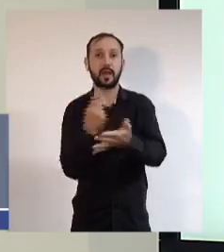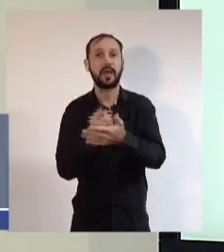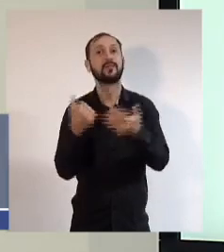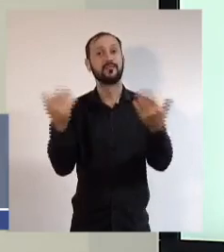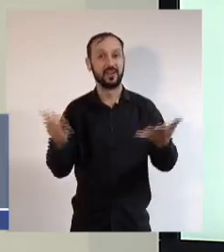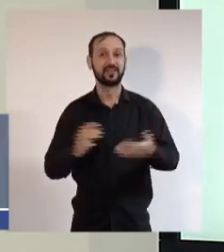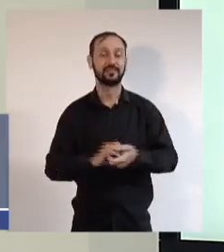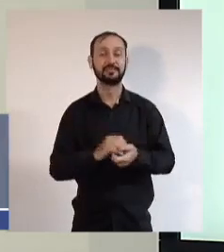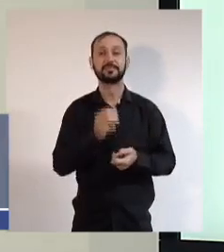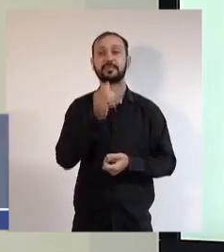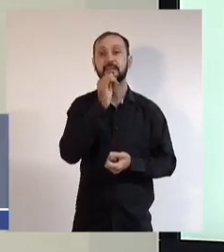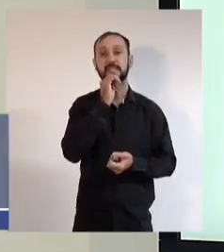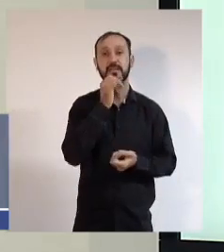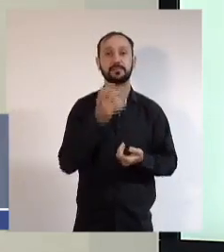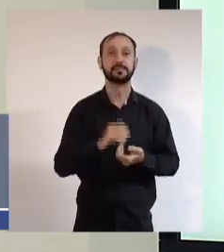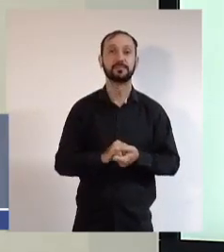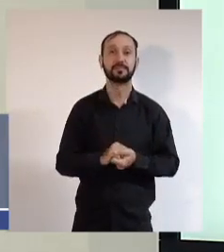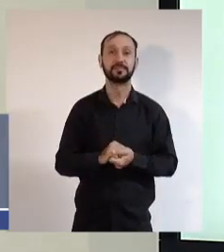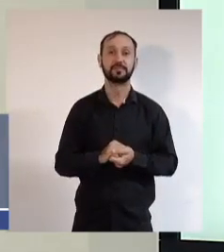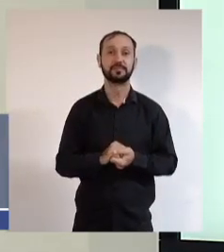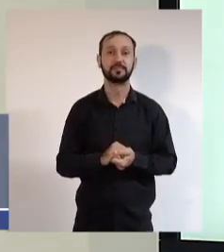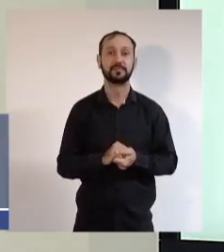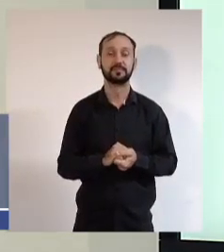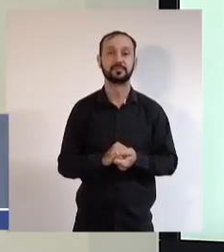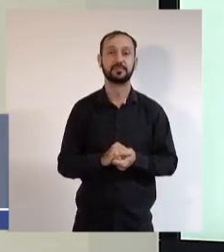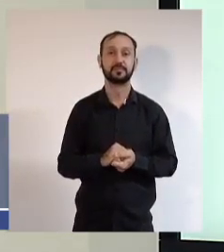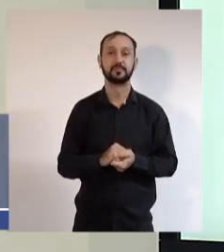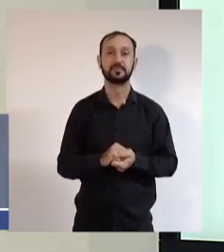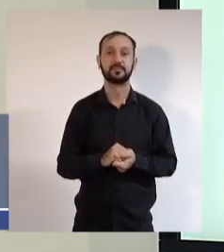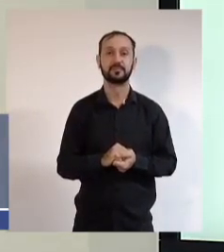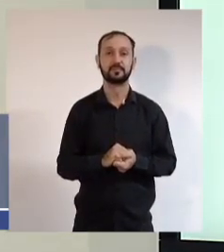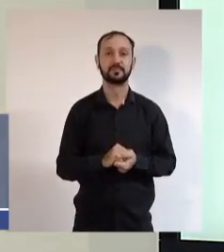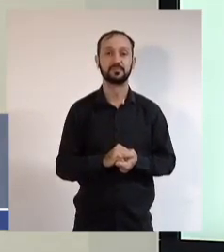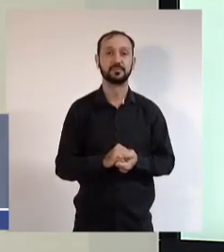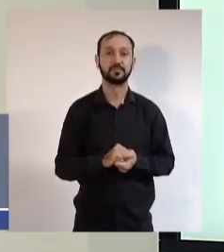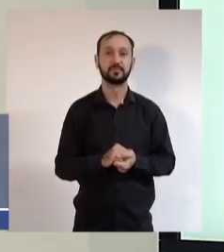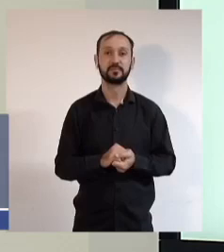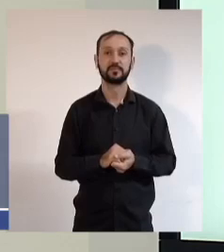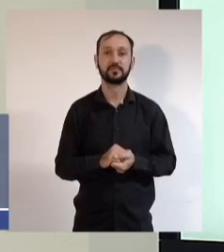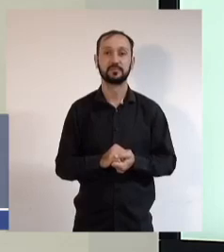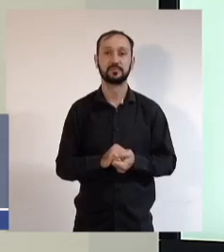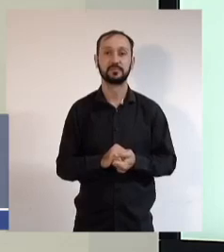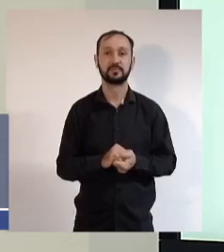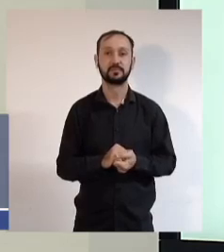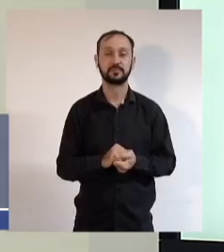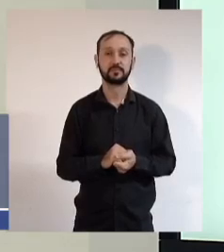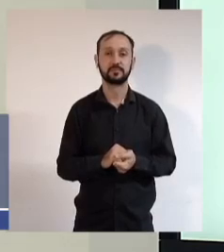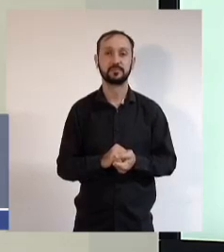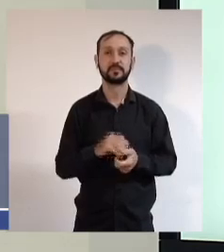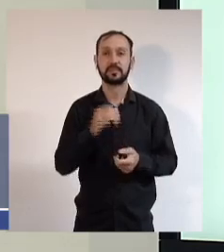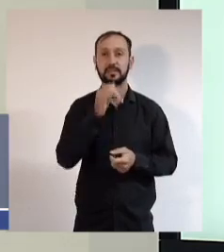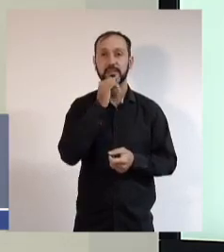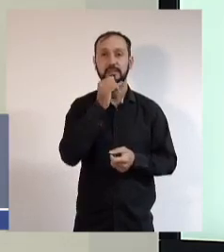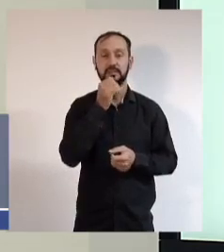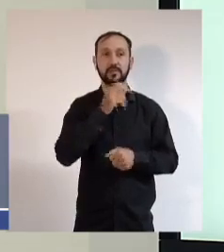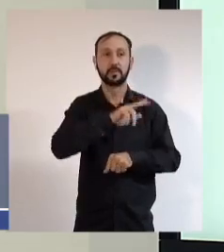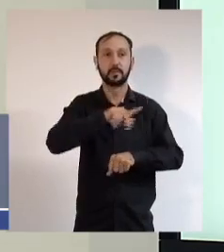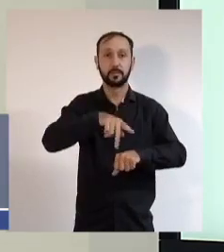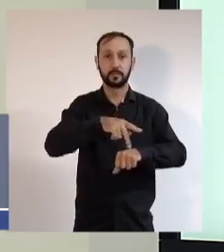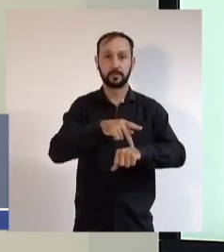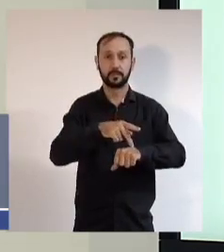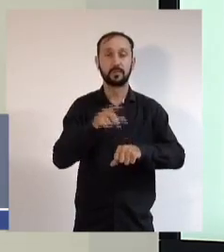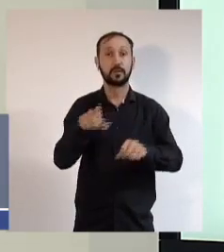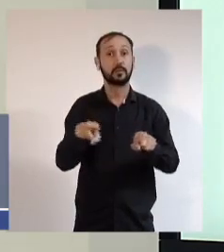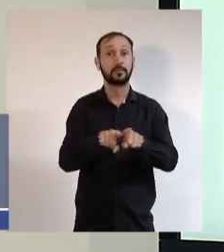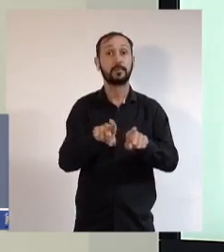do tipo seguinte né não estou dizendo que eu não cometi esse erro já cometi algumas vezes tá que o parque das nações indígenas é uma unidade